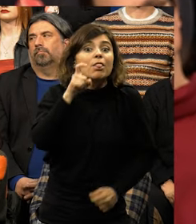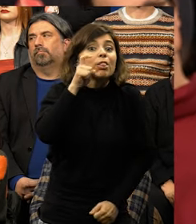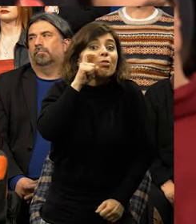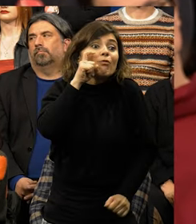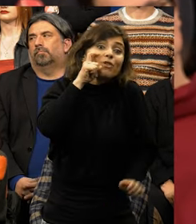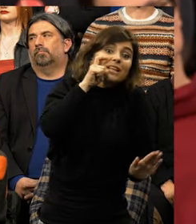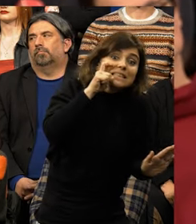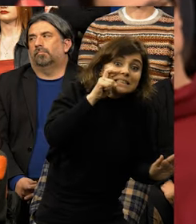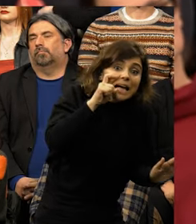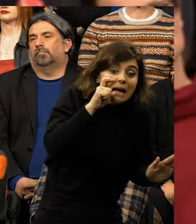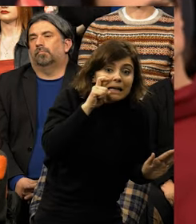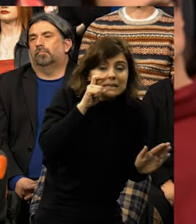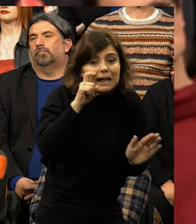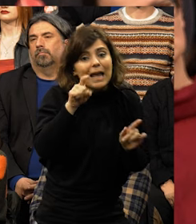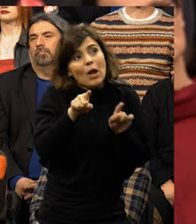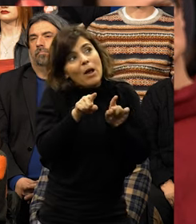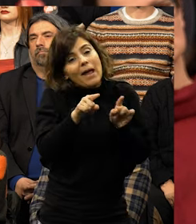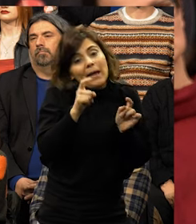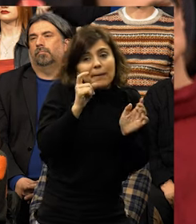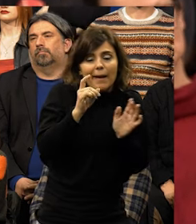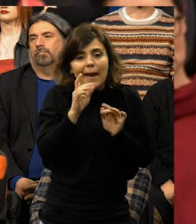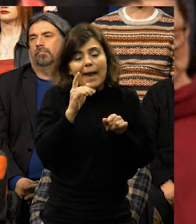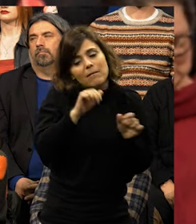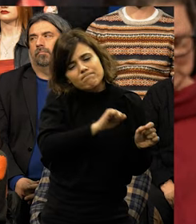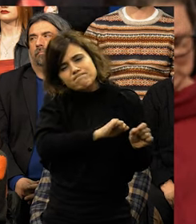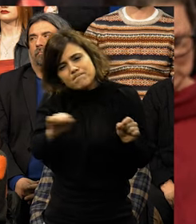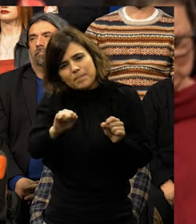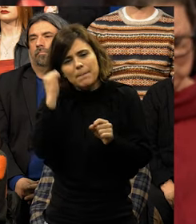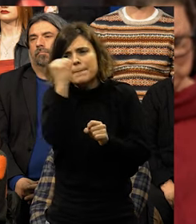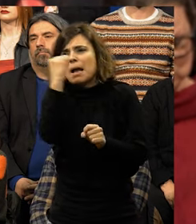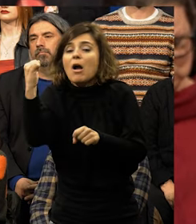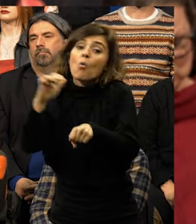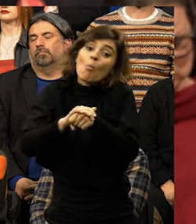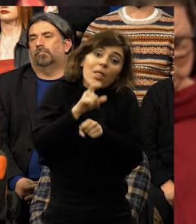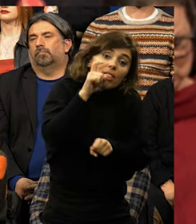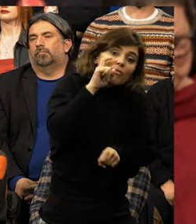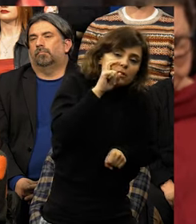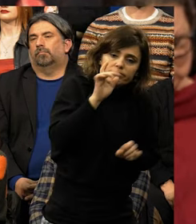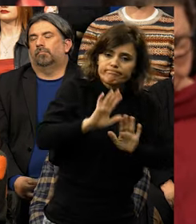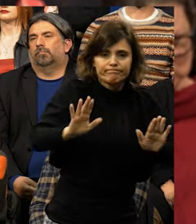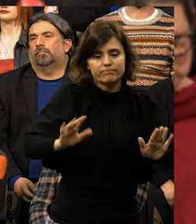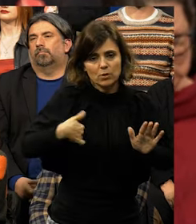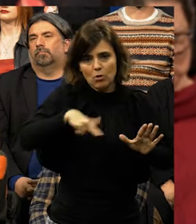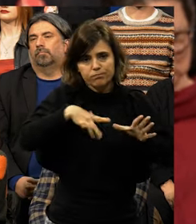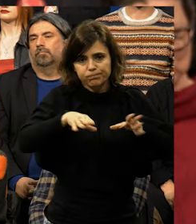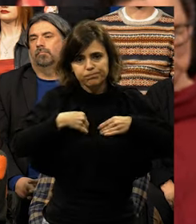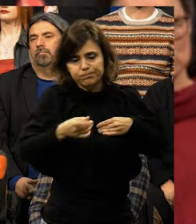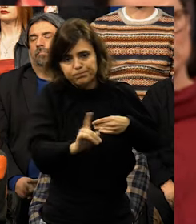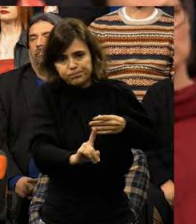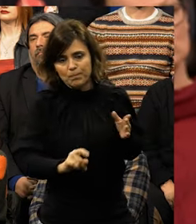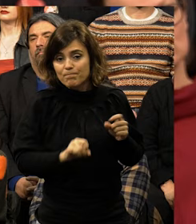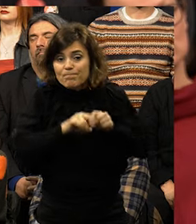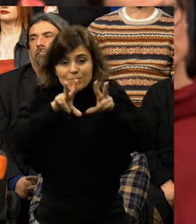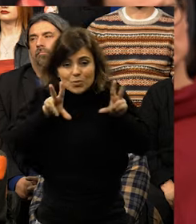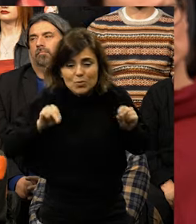genocídio Como fizeram outras forças de esquerda por melhor que se fique na fotografia nunca